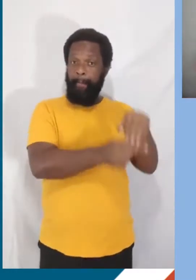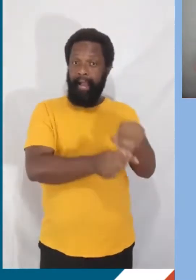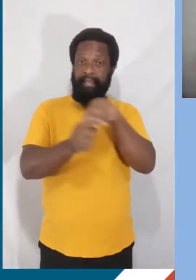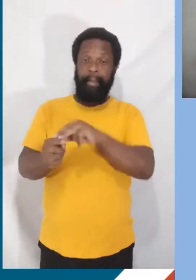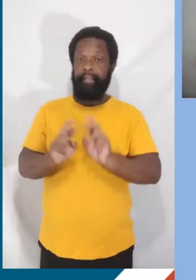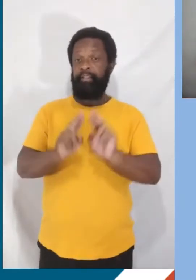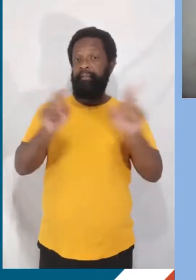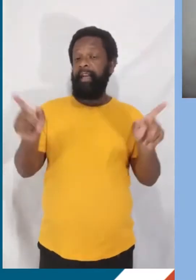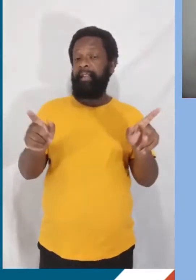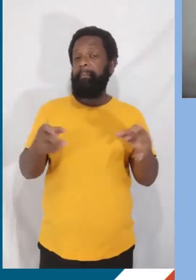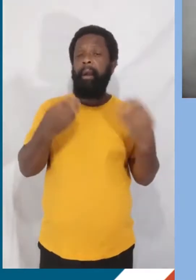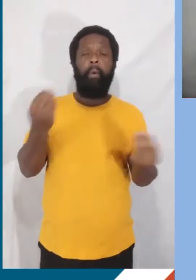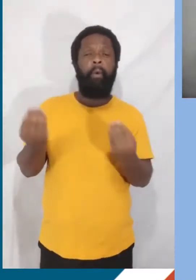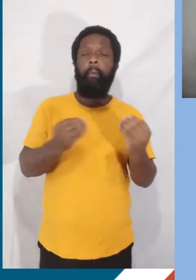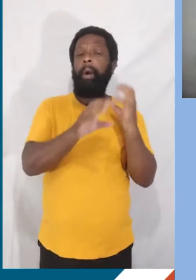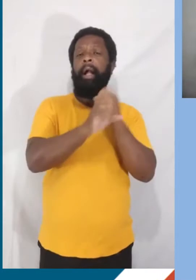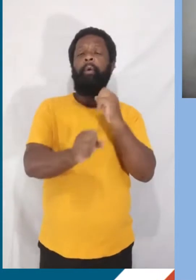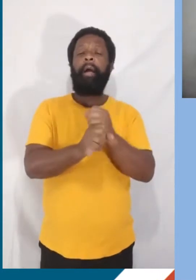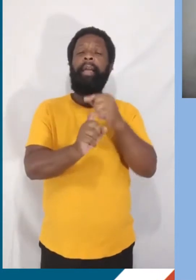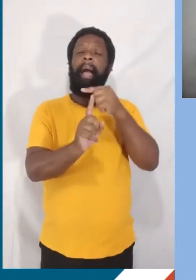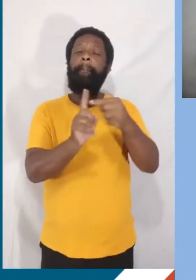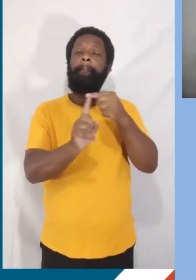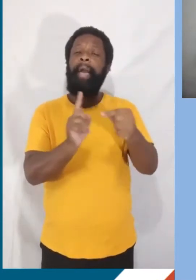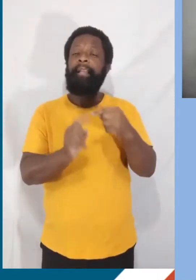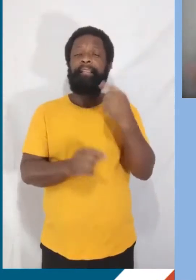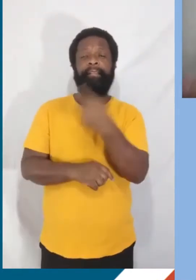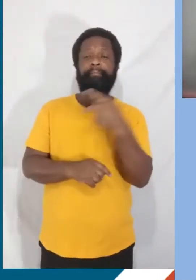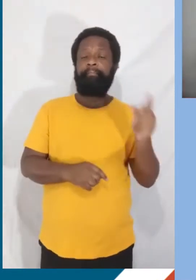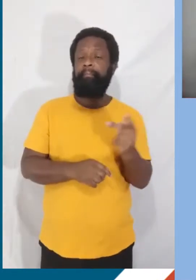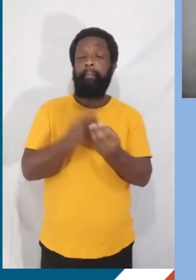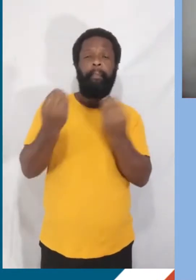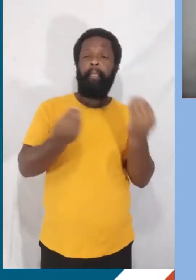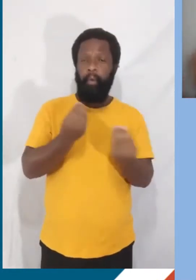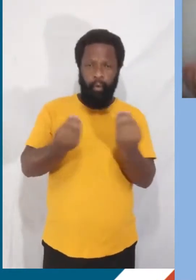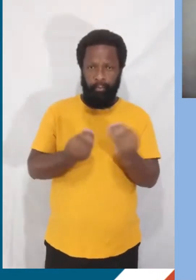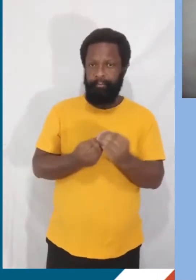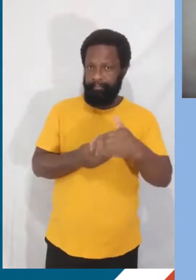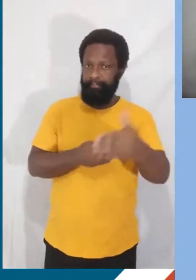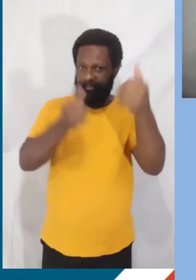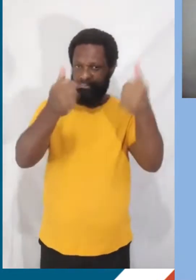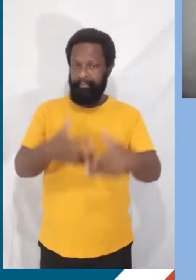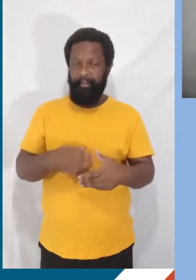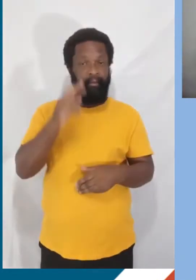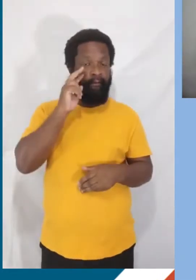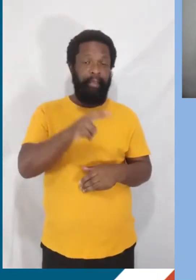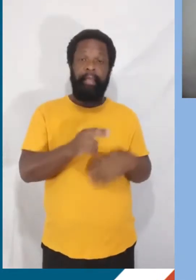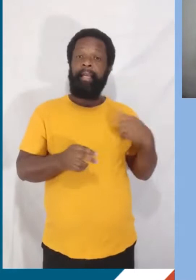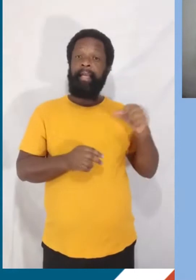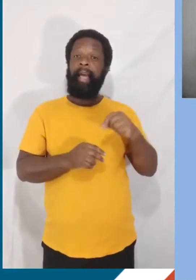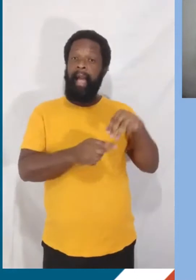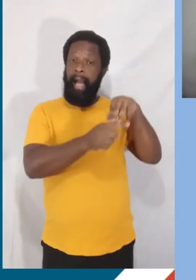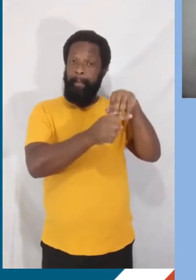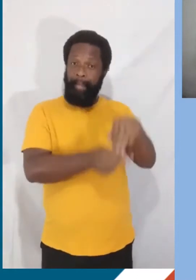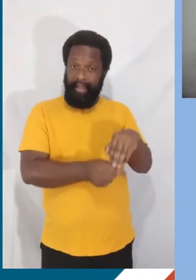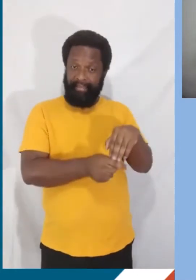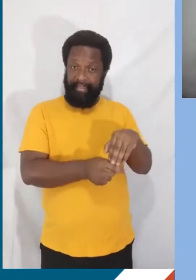massas diferentes. Como que eu calculo a média no caso ponderada desses isótopos? Ora,